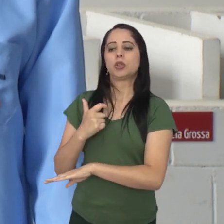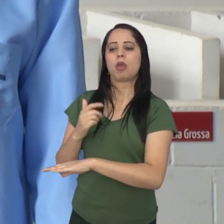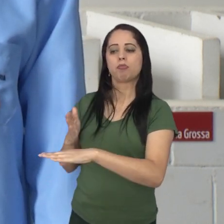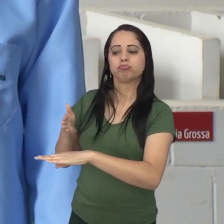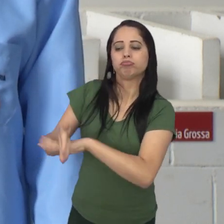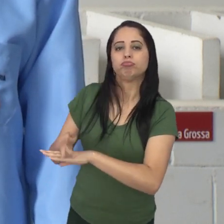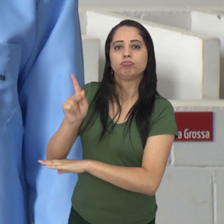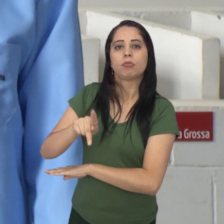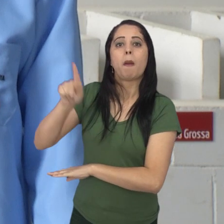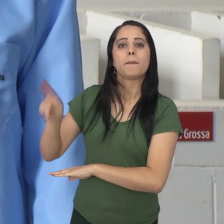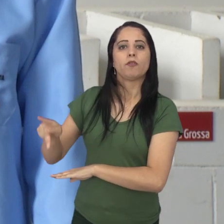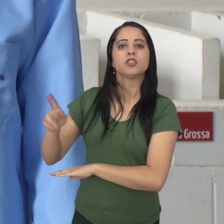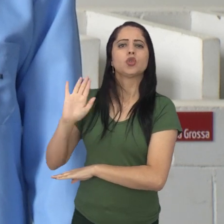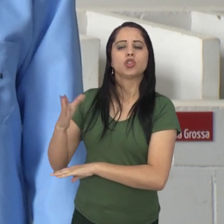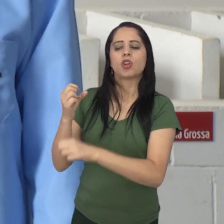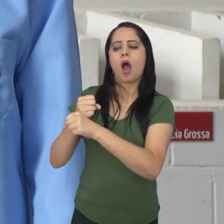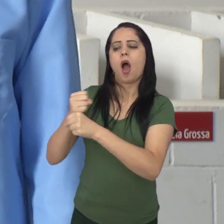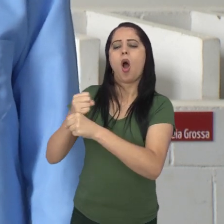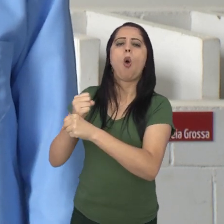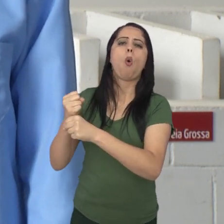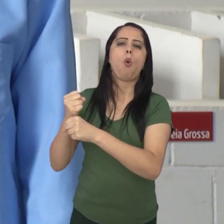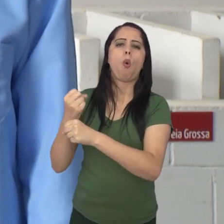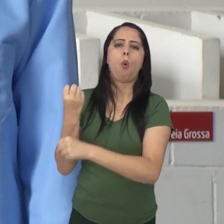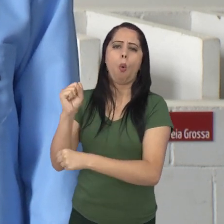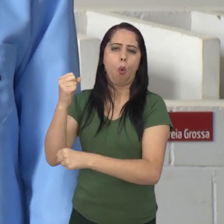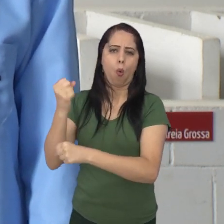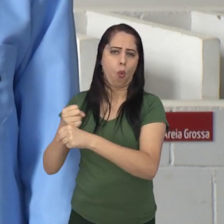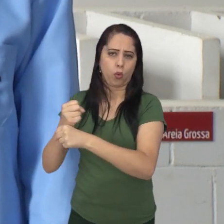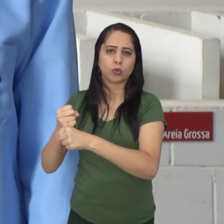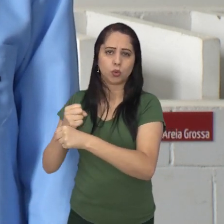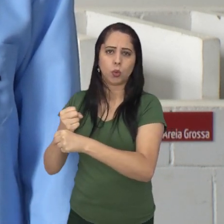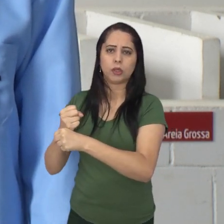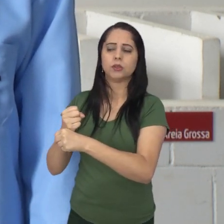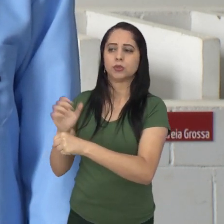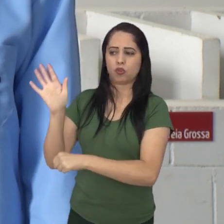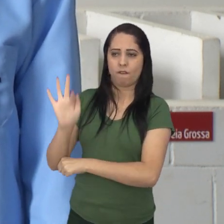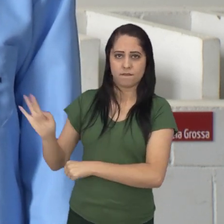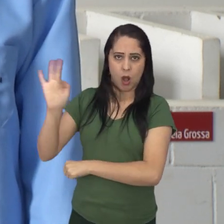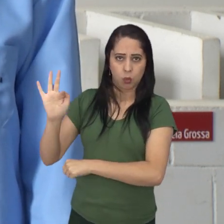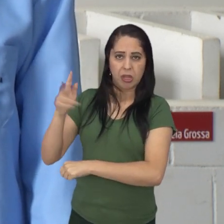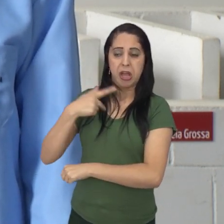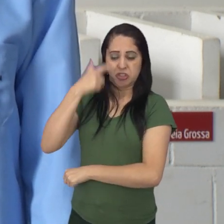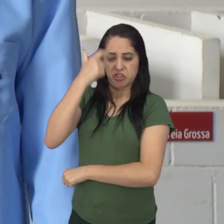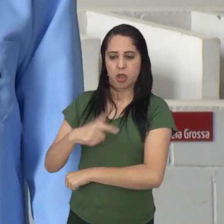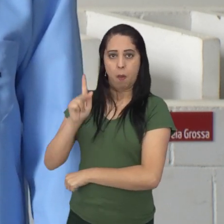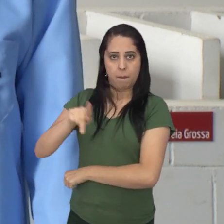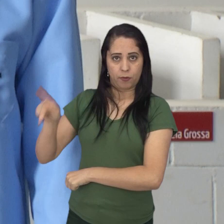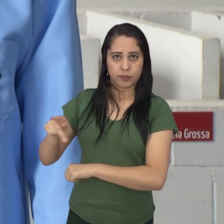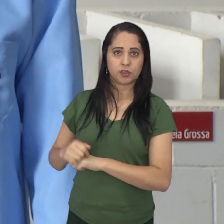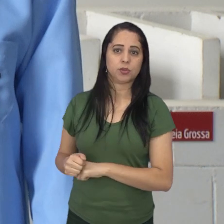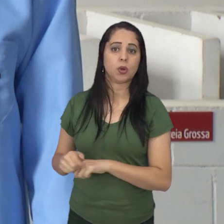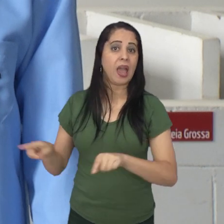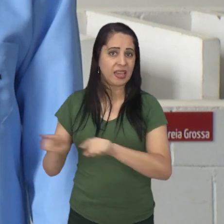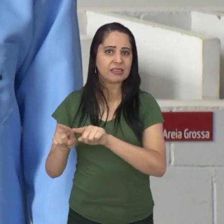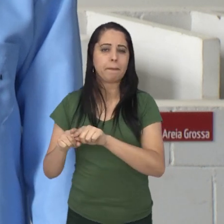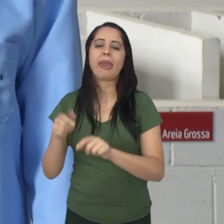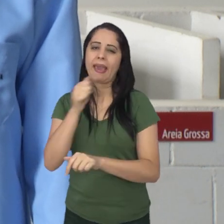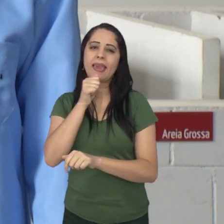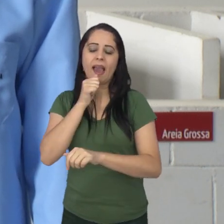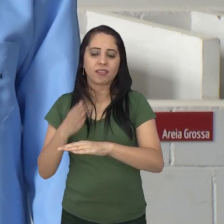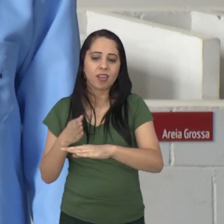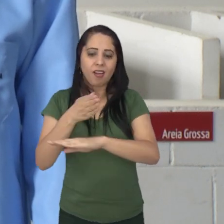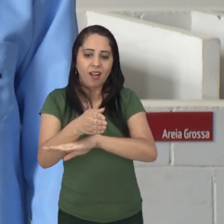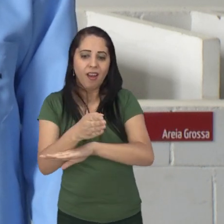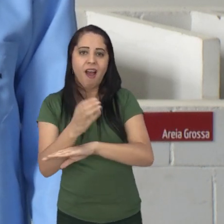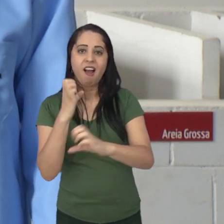estou aproximadamente 8 anos atuando na área acadêmica e continuo